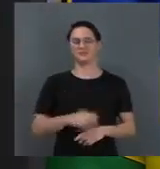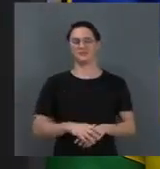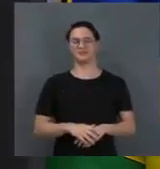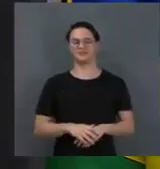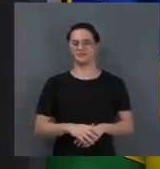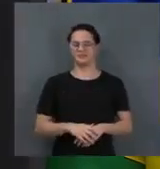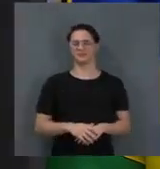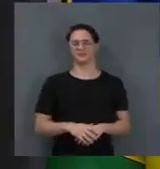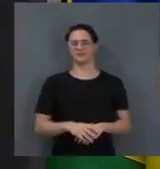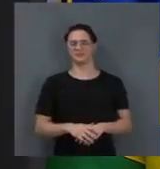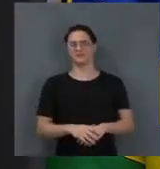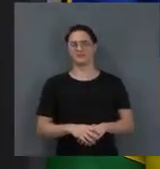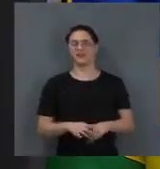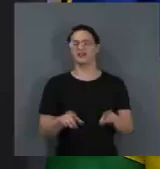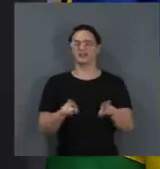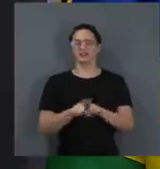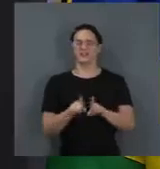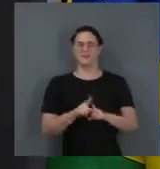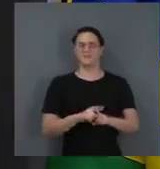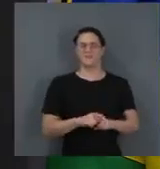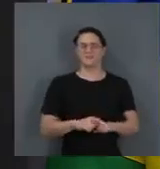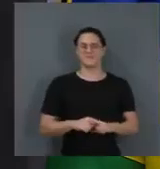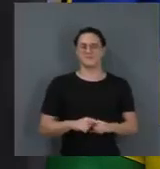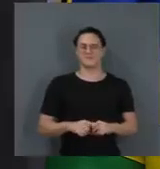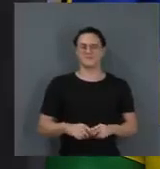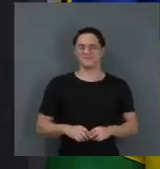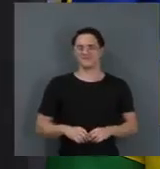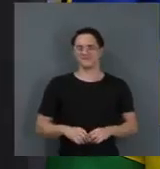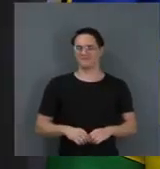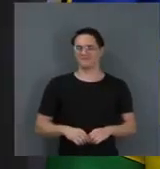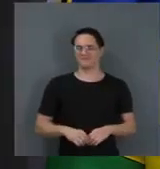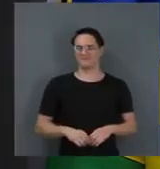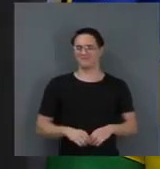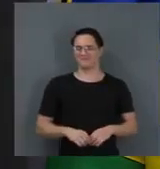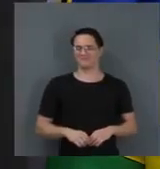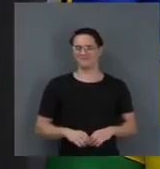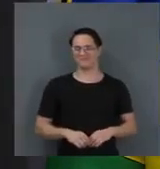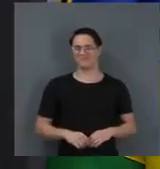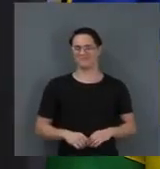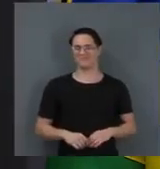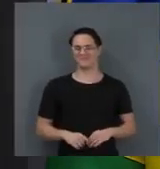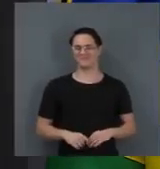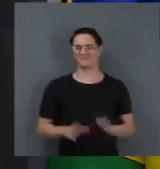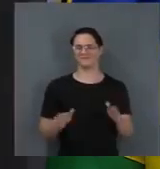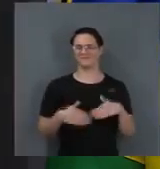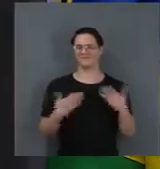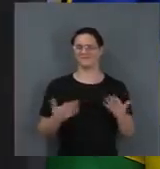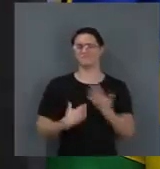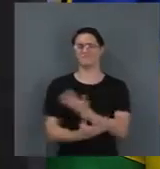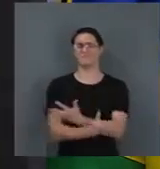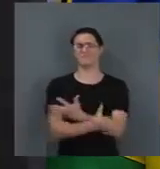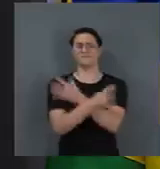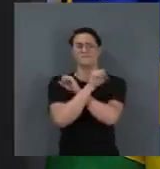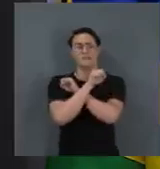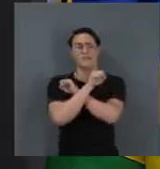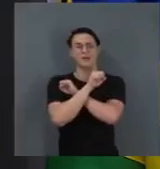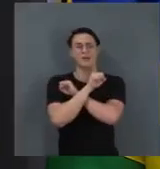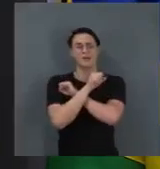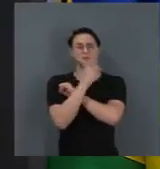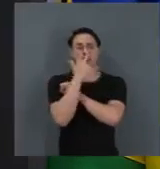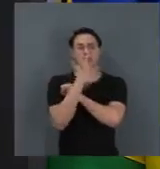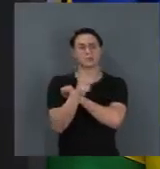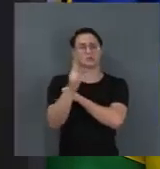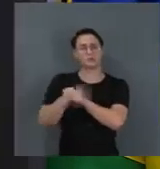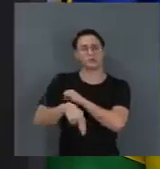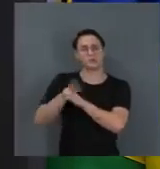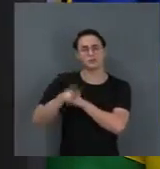para a manutenção do poder. Último minuto, se eu me permitir. A censura quase nunca é